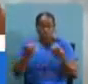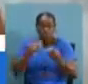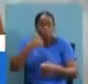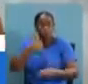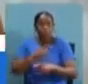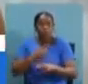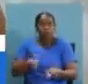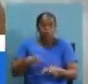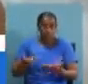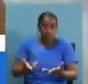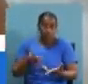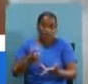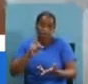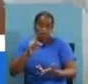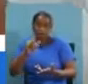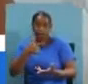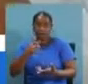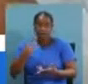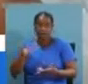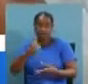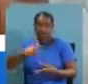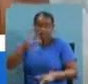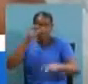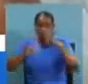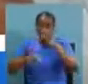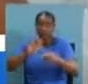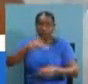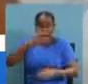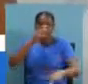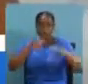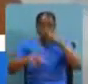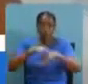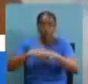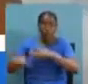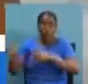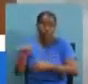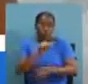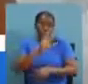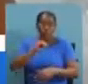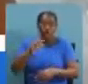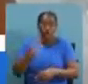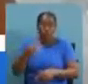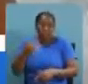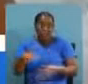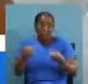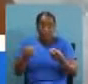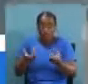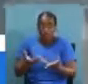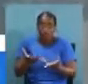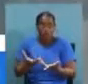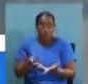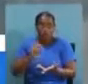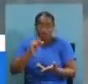clientes, principalmente clientes que estão a fazer voos de São Vicente e que nunca tinham muita